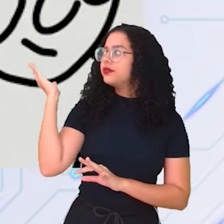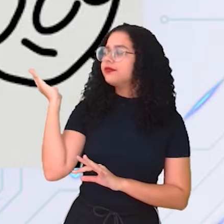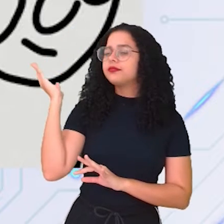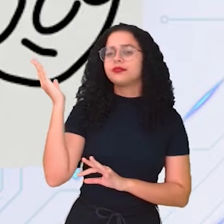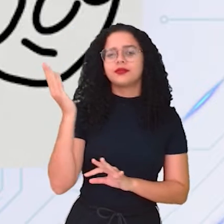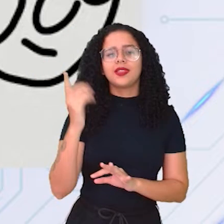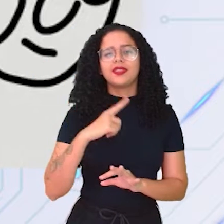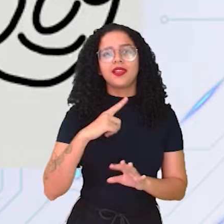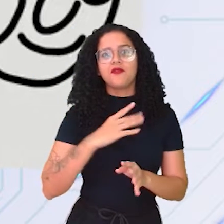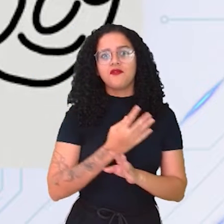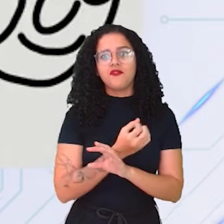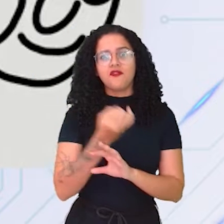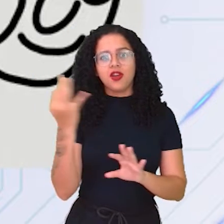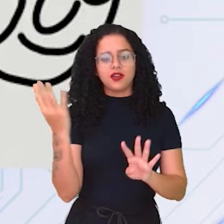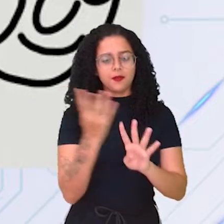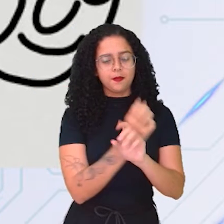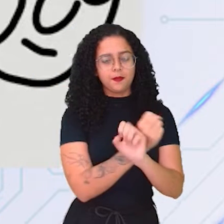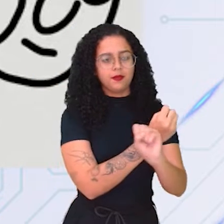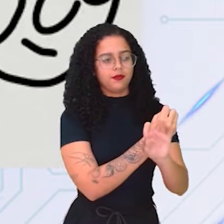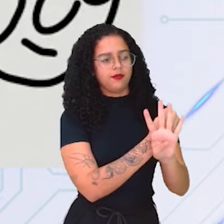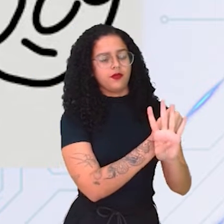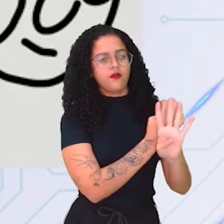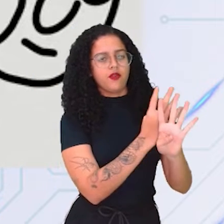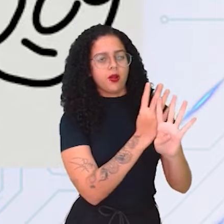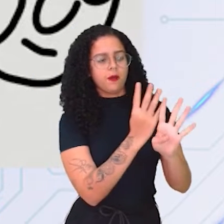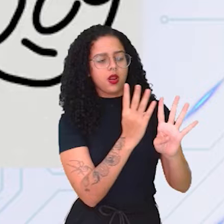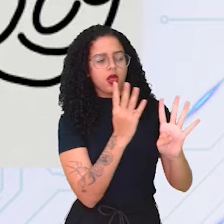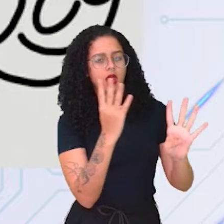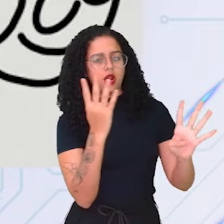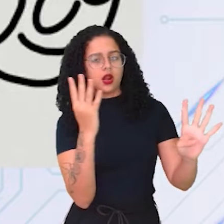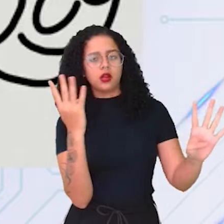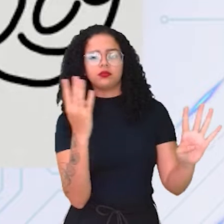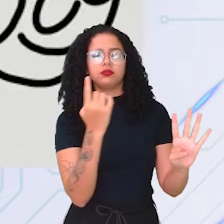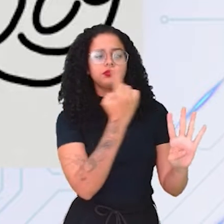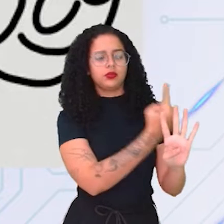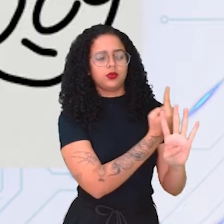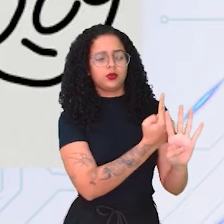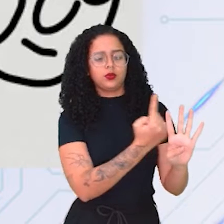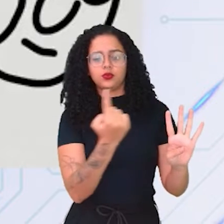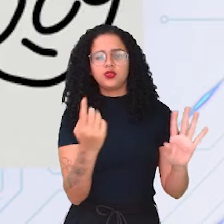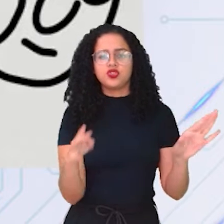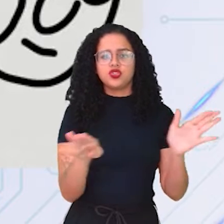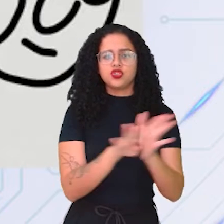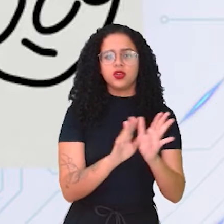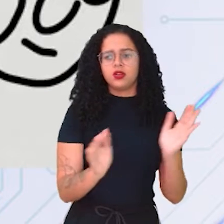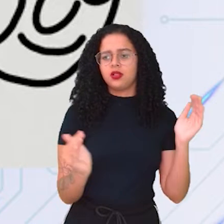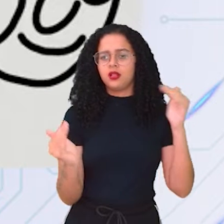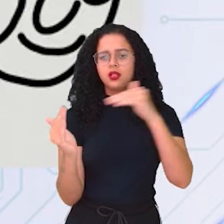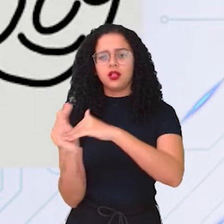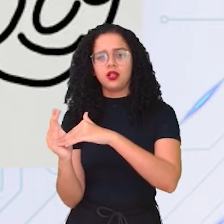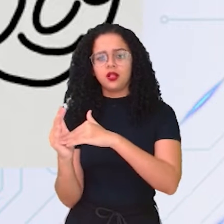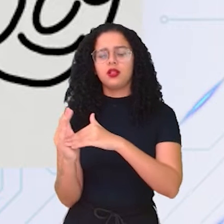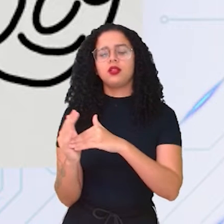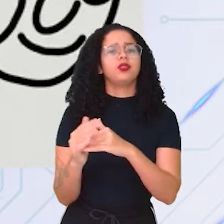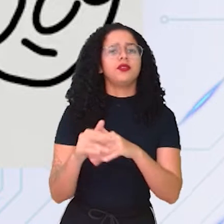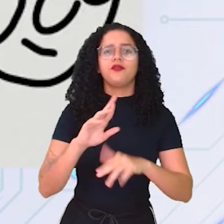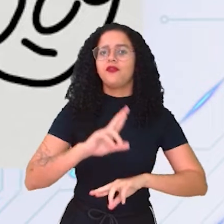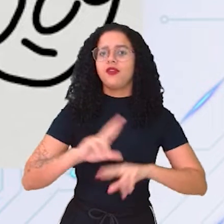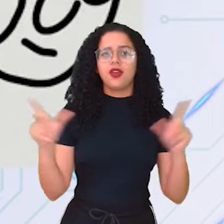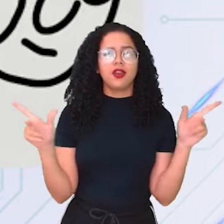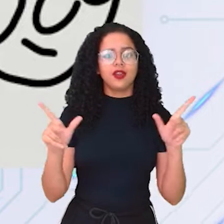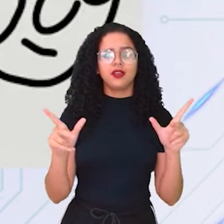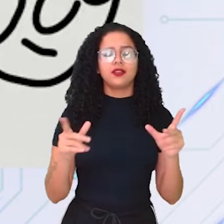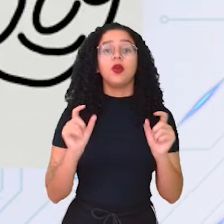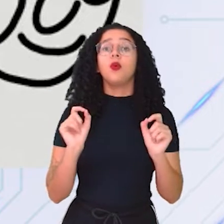pessoas falando ao mesmo tempo, falando um por um, não é? E aí no final a mensagem chega de forma totalmente diferente.